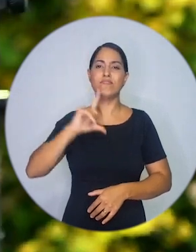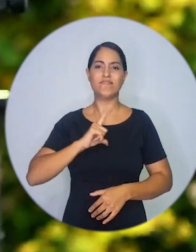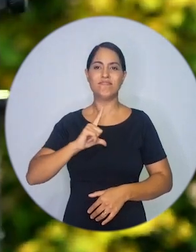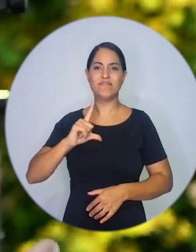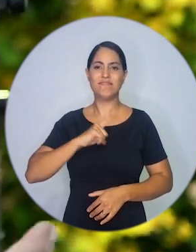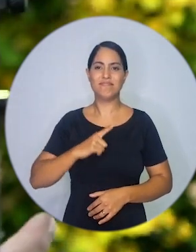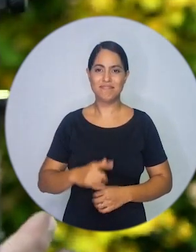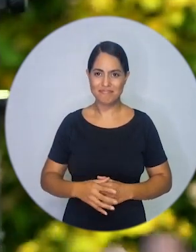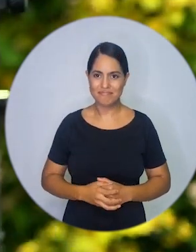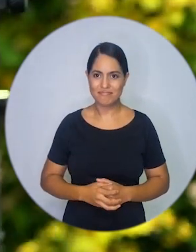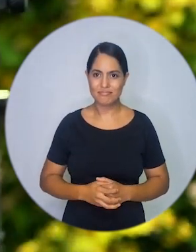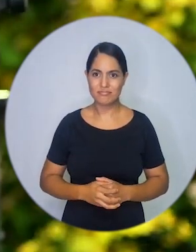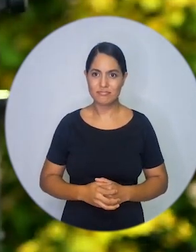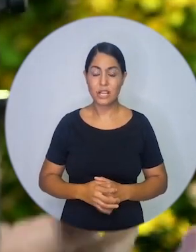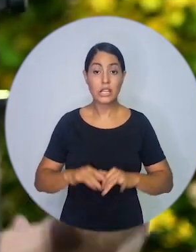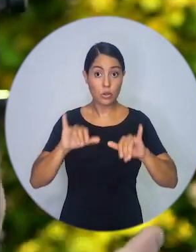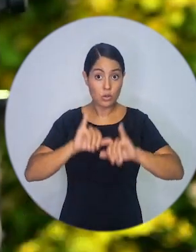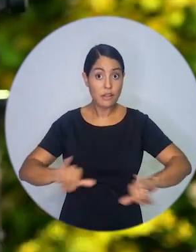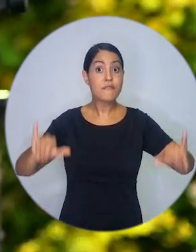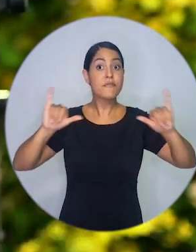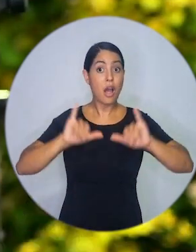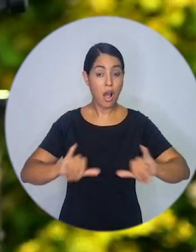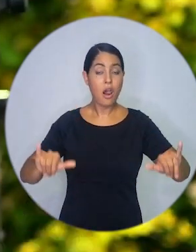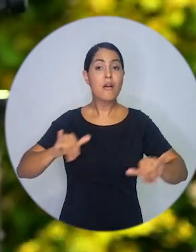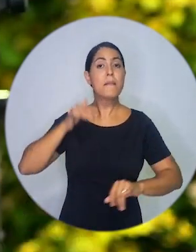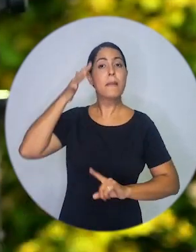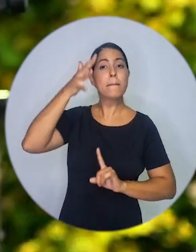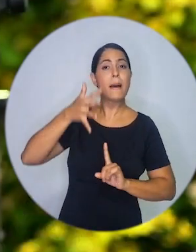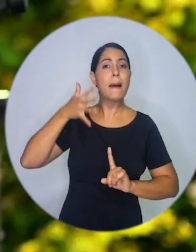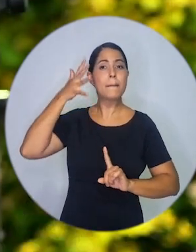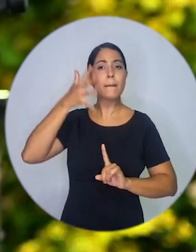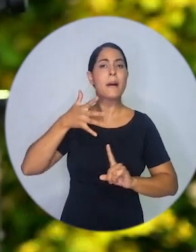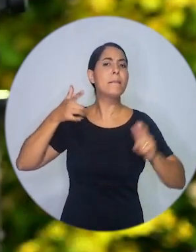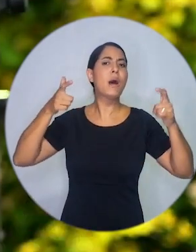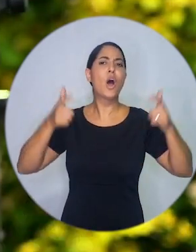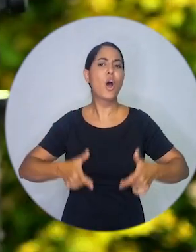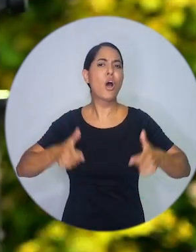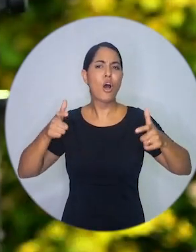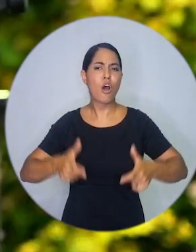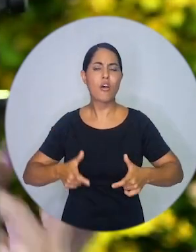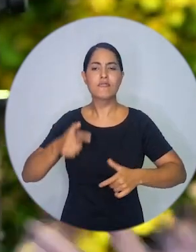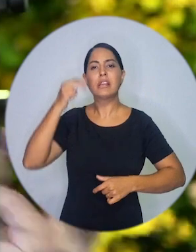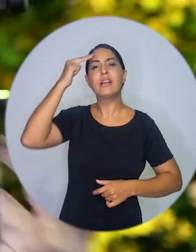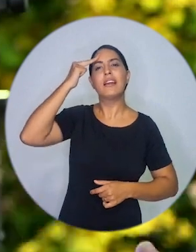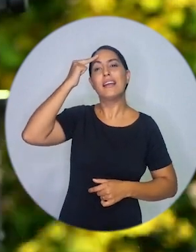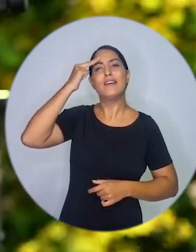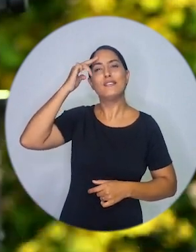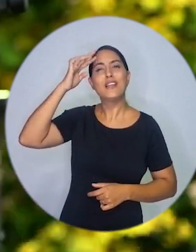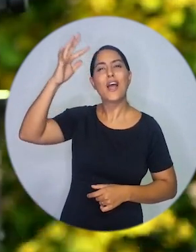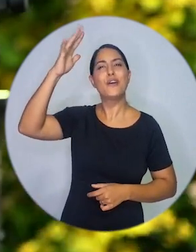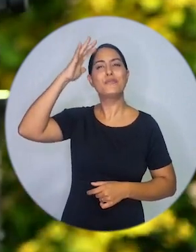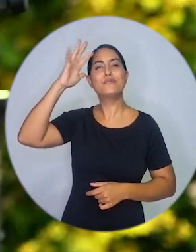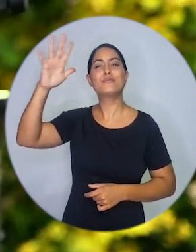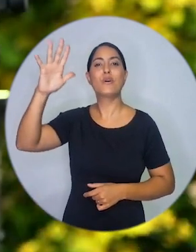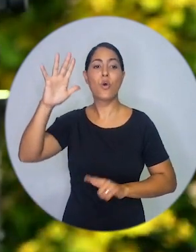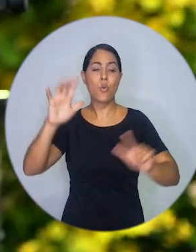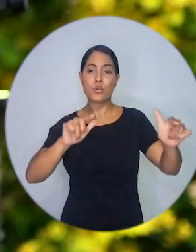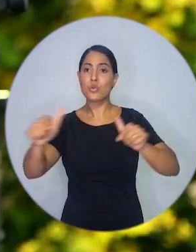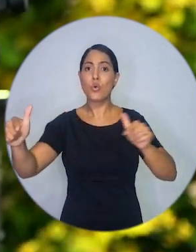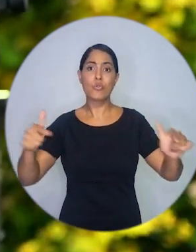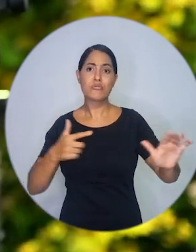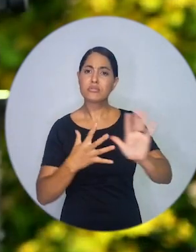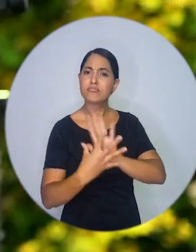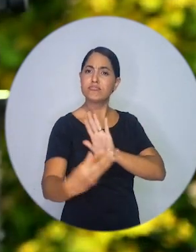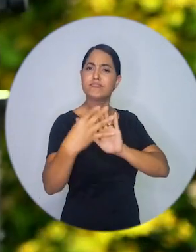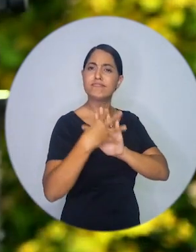frase se concretizou no maior discurso do mundo ocidental. Eu tenho um sonho, e esse sonho inspira pessoas